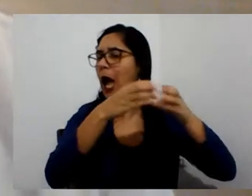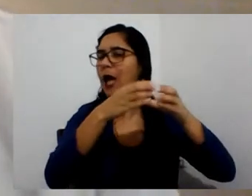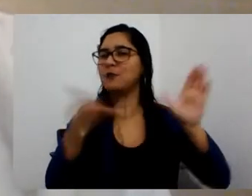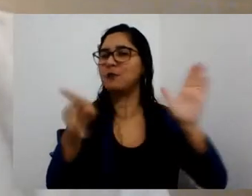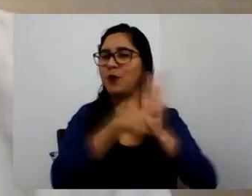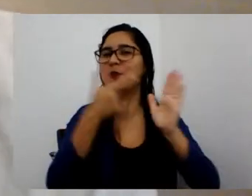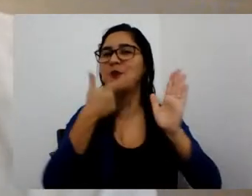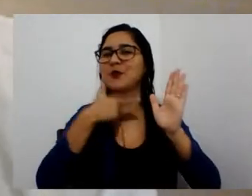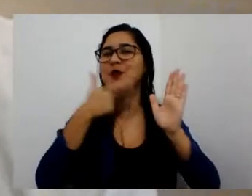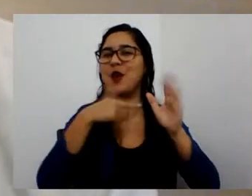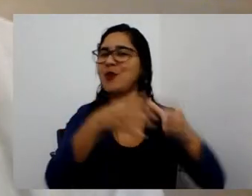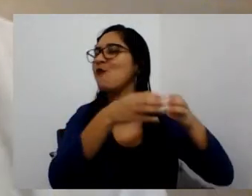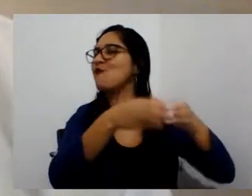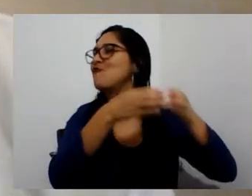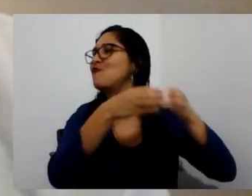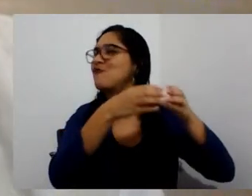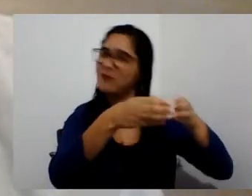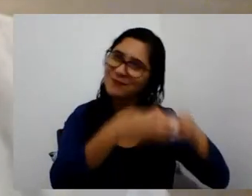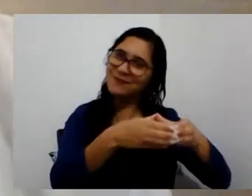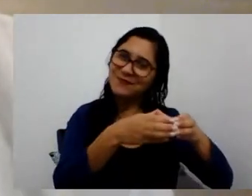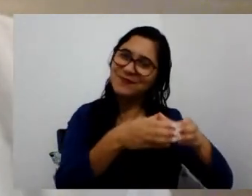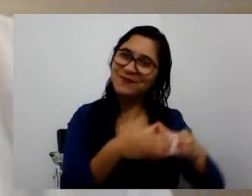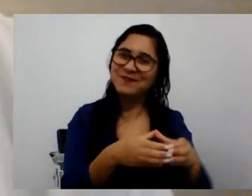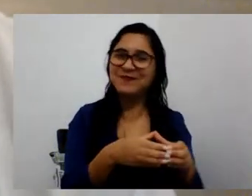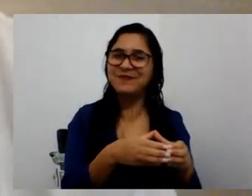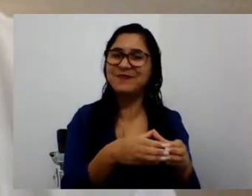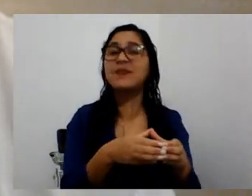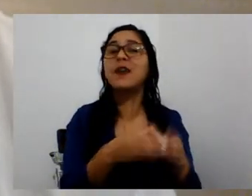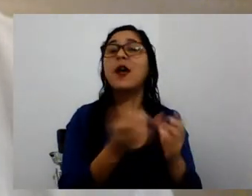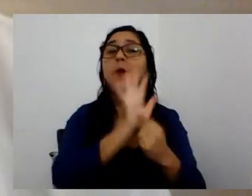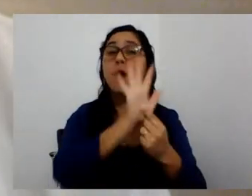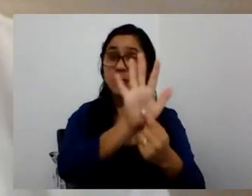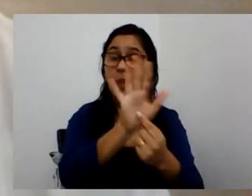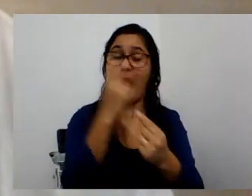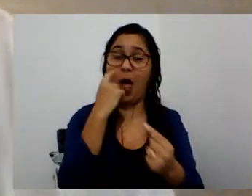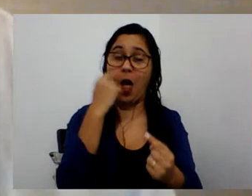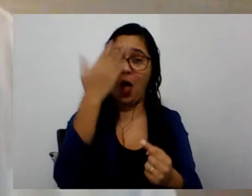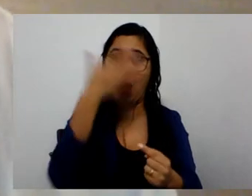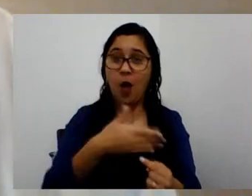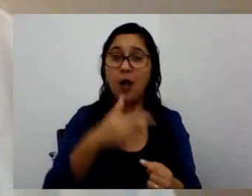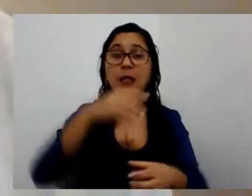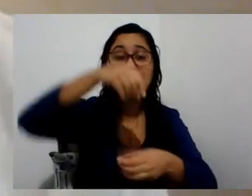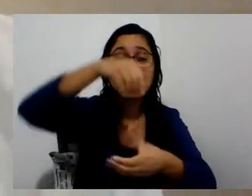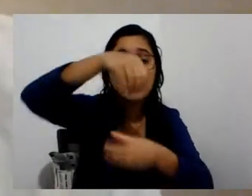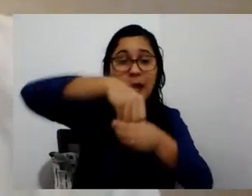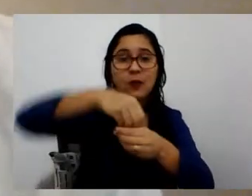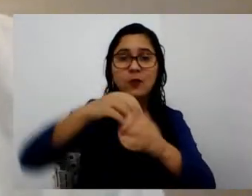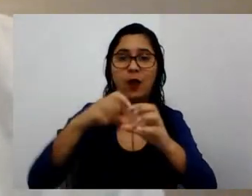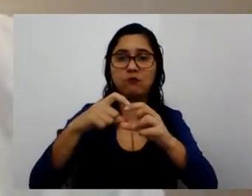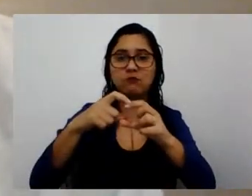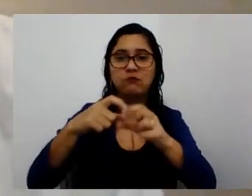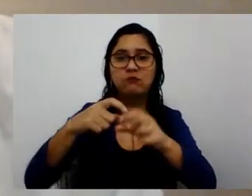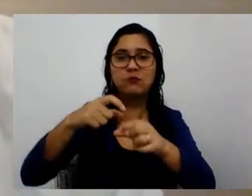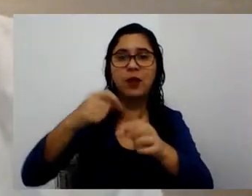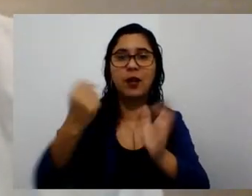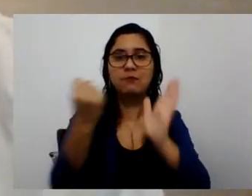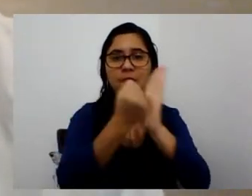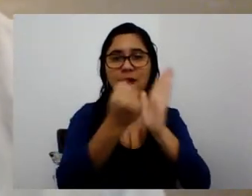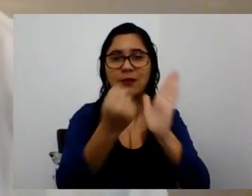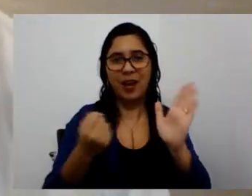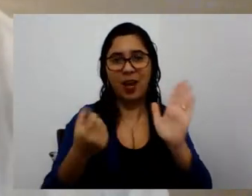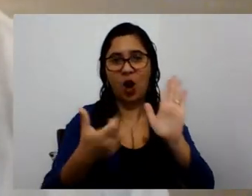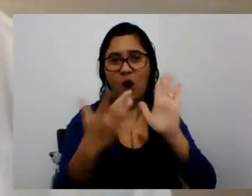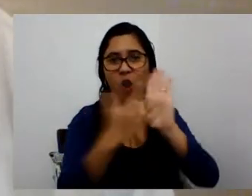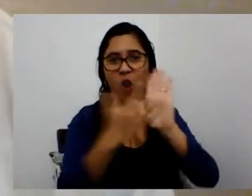catupiry, né? E mostrando a vocês, né, que dentro tem bolinhas com as etiquetas